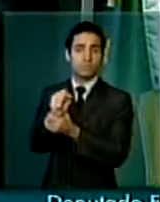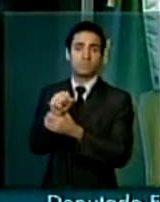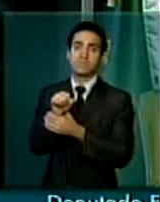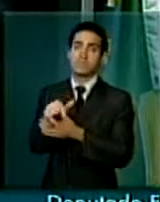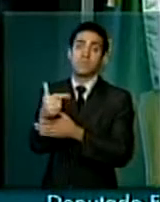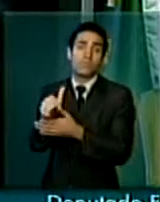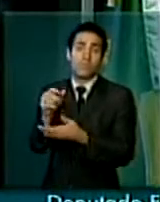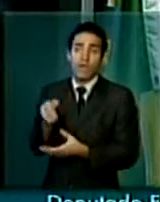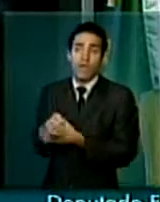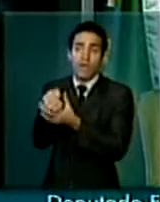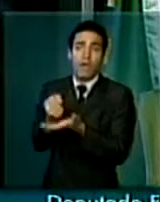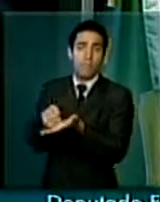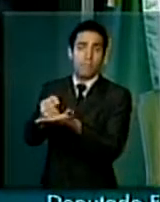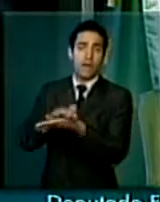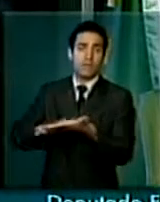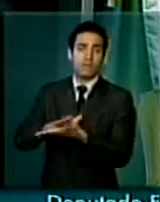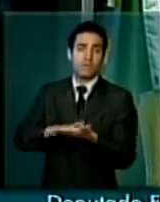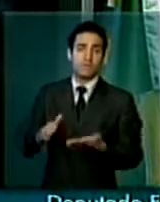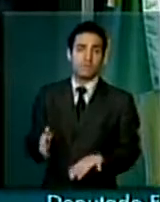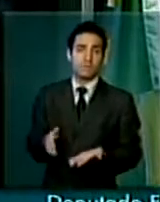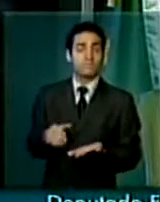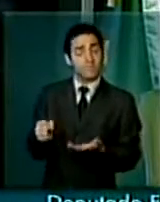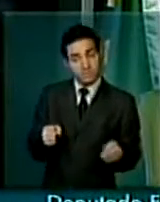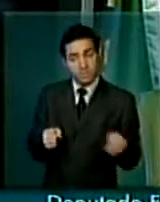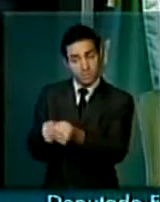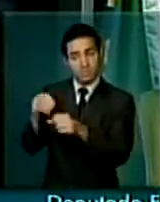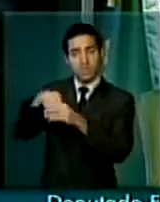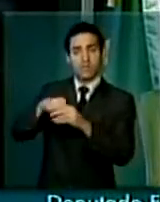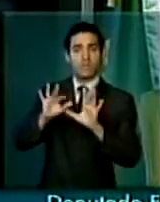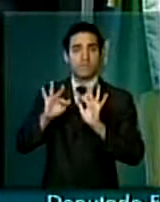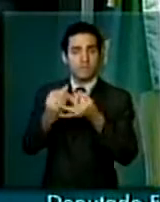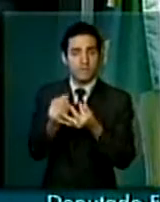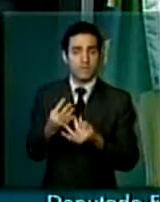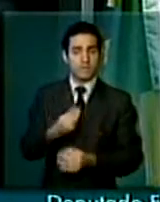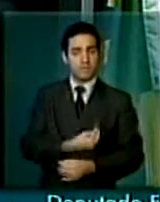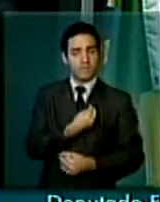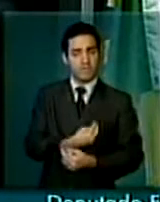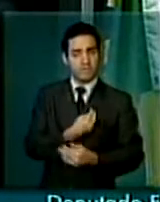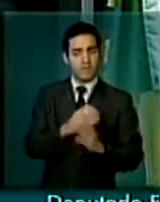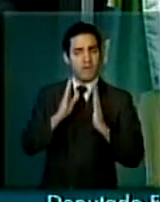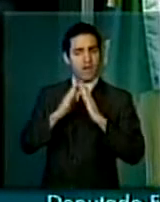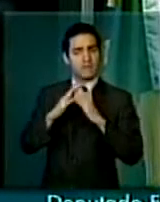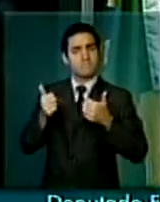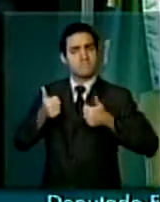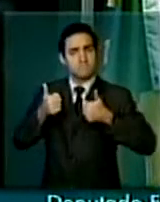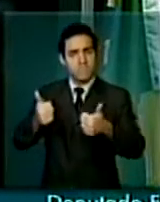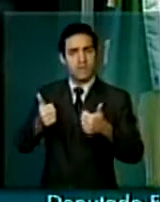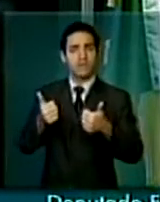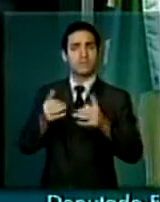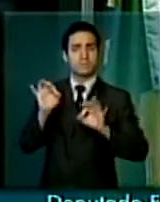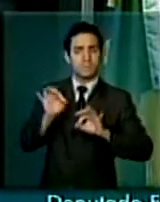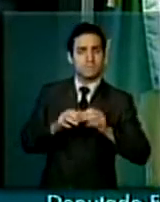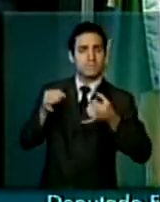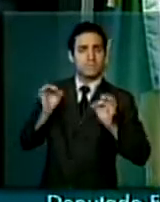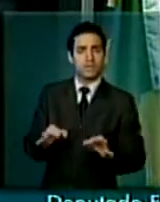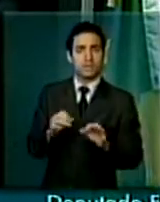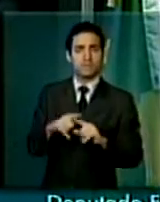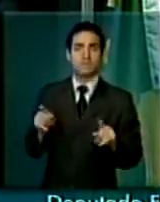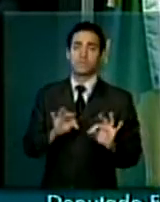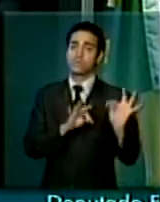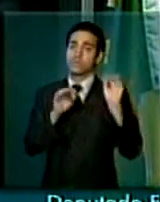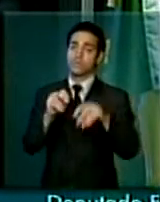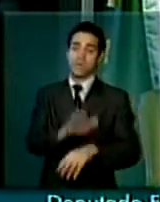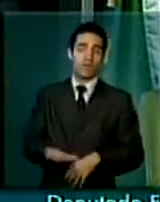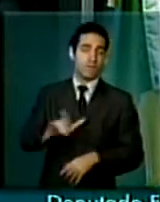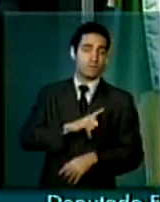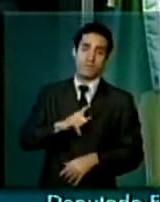amparada, se não possuir uma família e se não viver em um lar bem estruturado. Definitivamente, toda criança possui